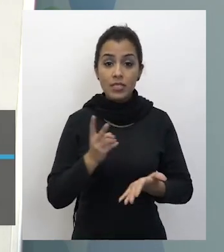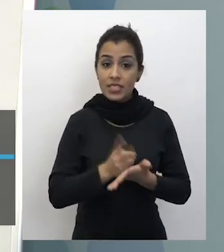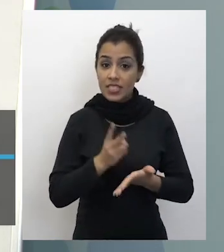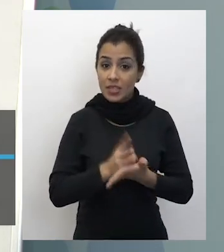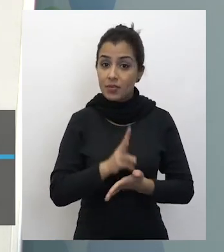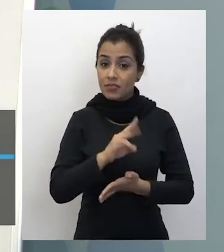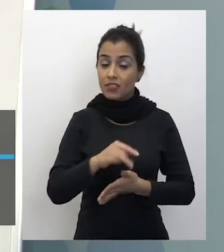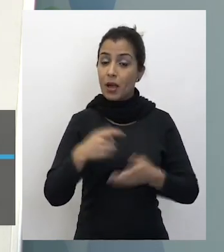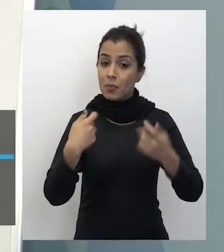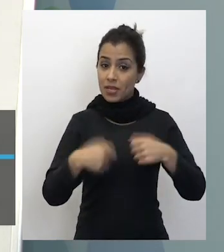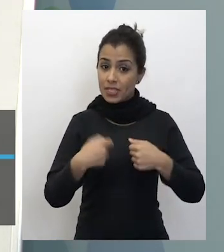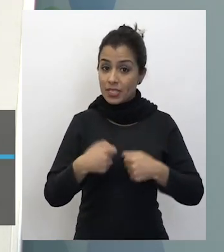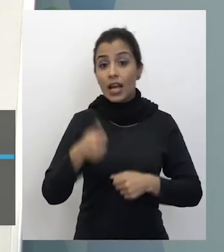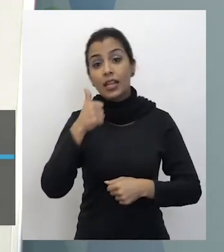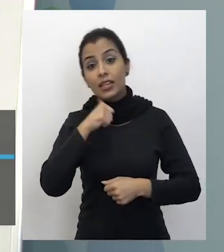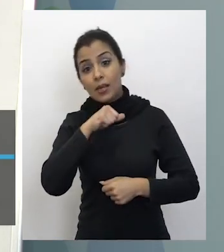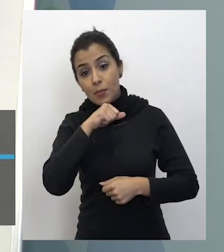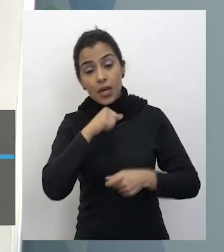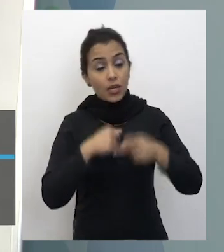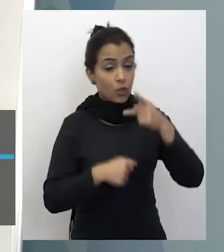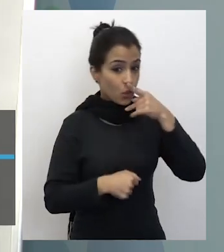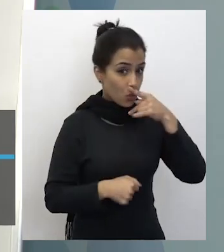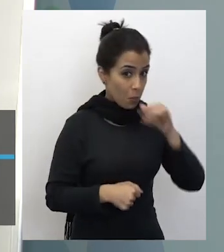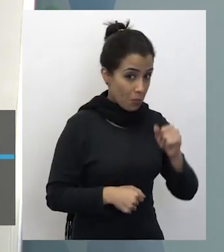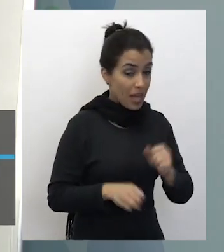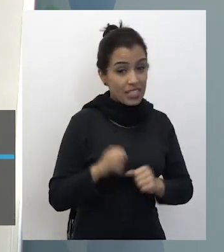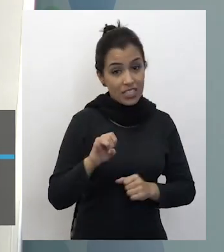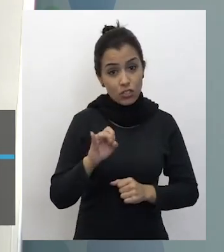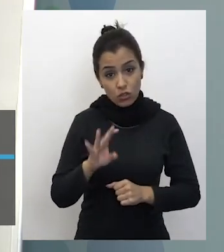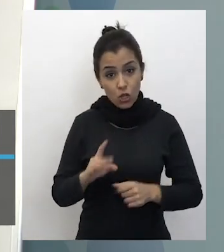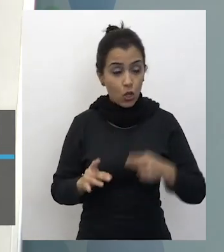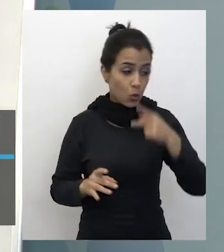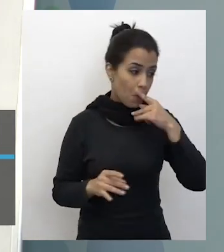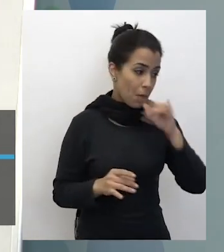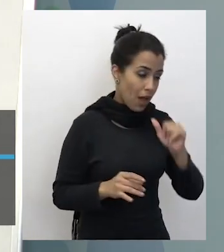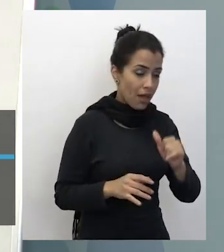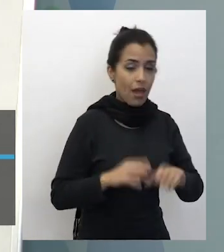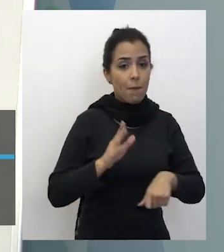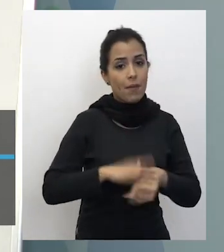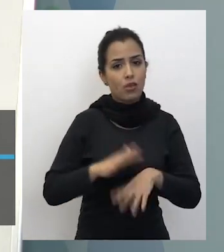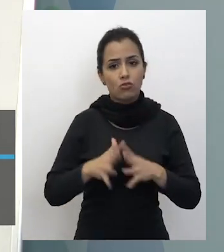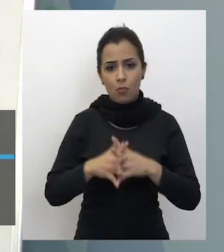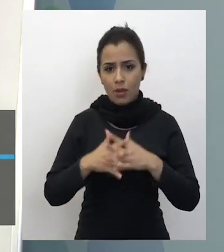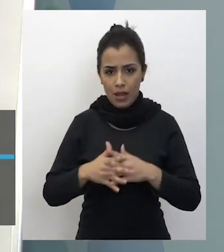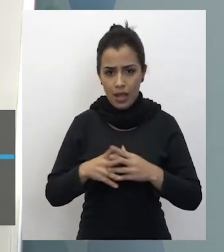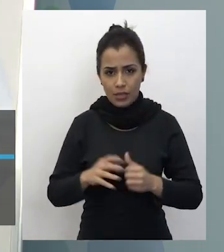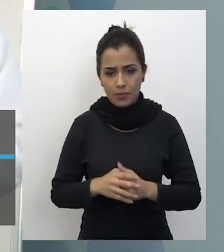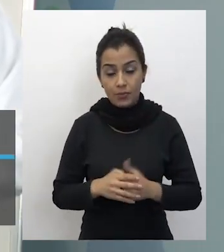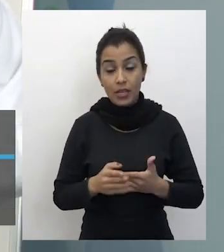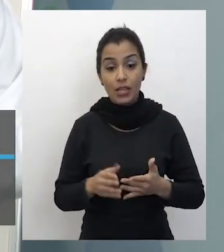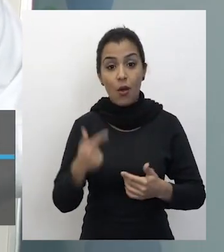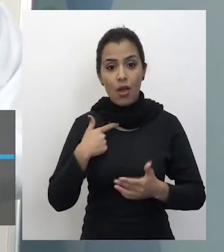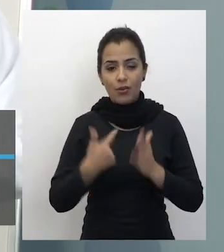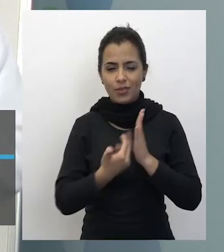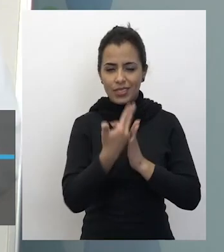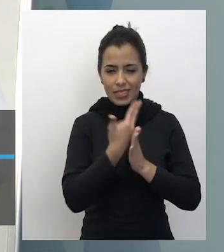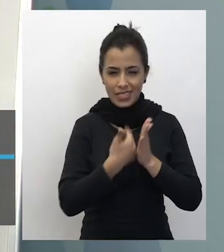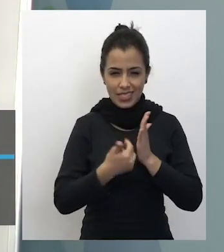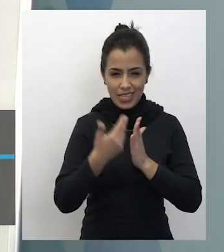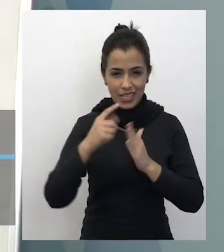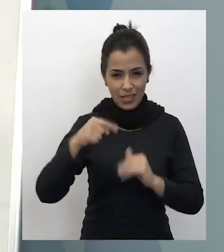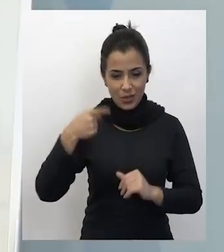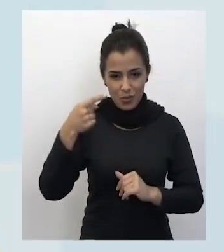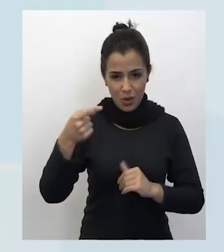precisar do DNA dos dois, senão aí o exame fica mais complicadinho de fazer. Bom, eu fiz um desenho aí, tá no próximo